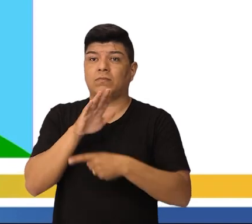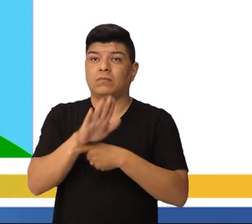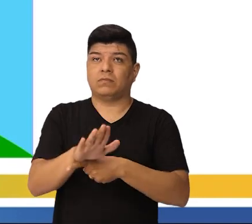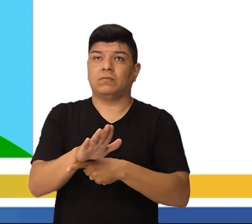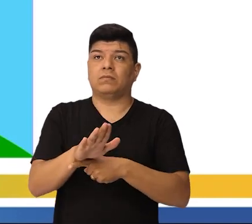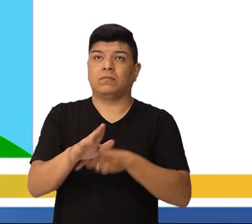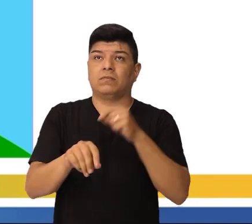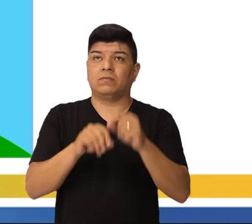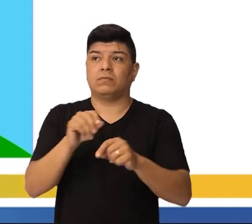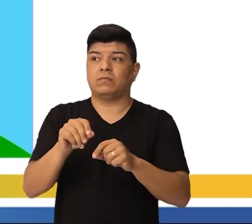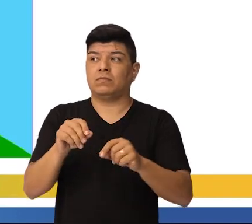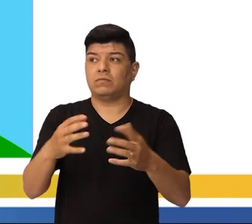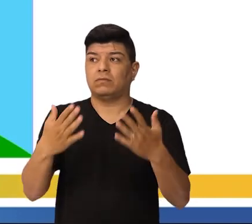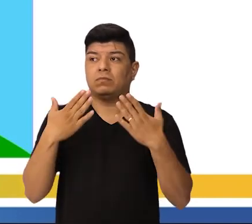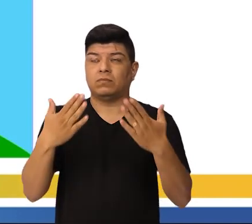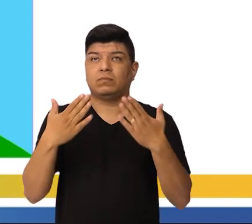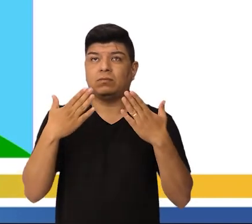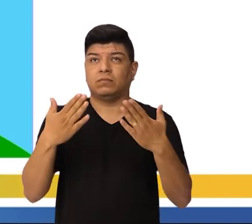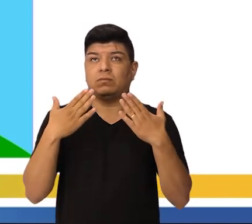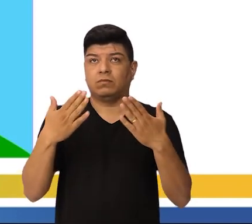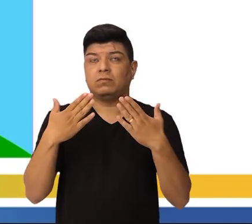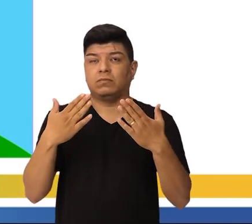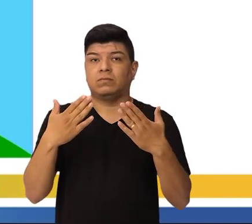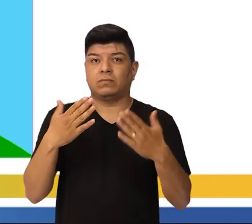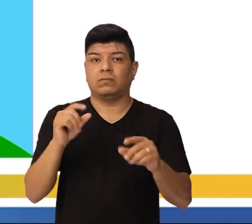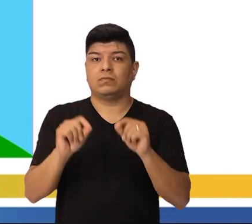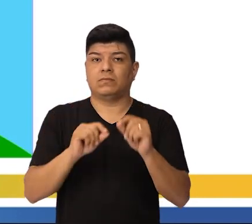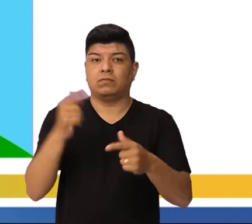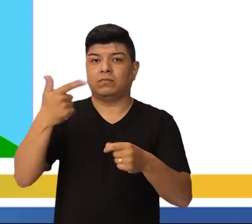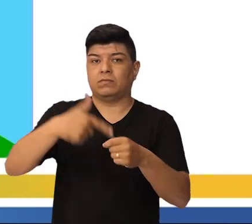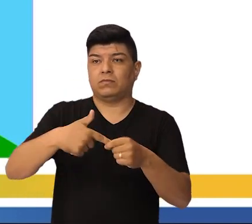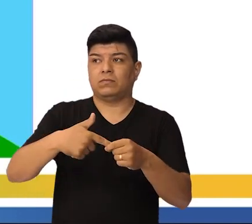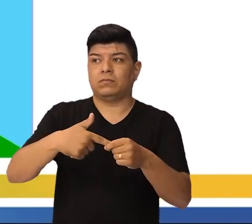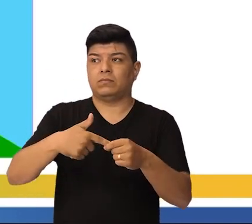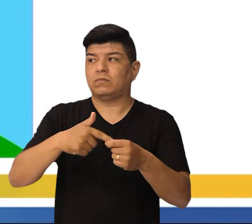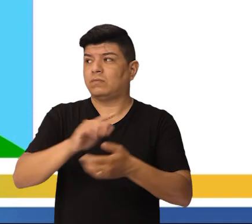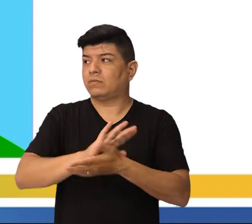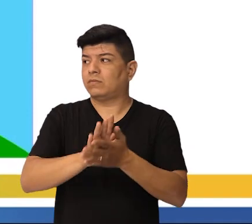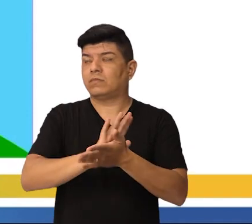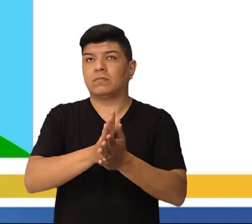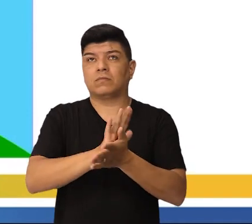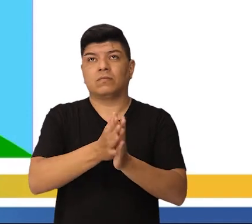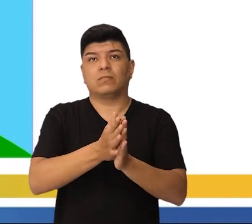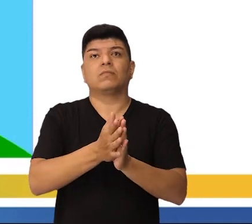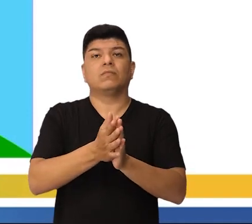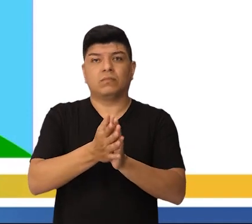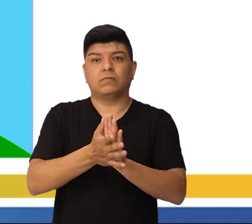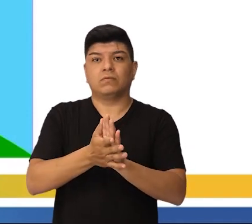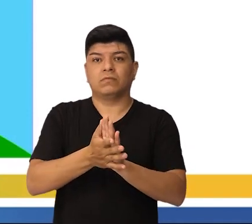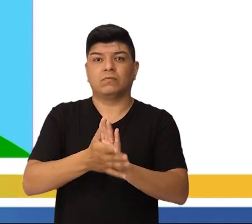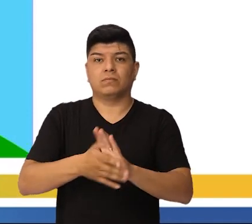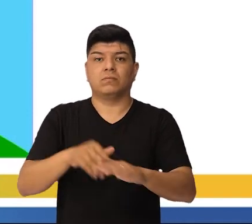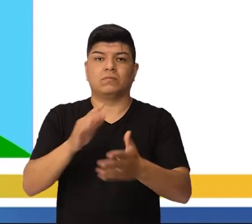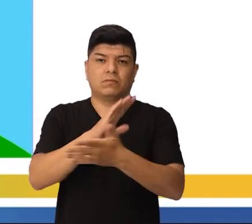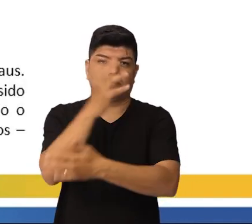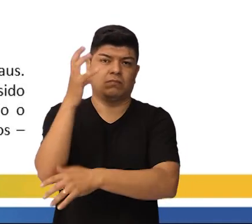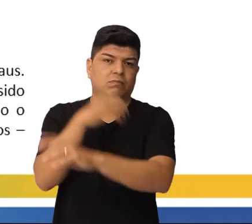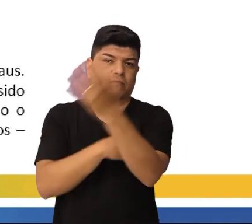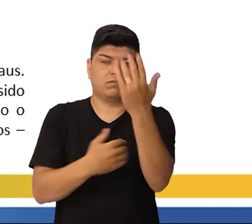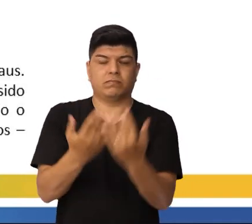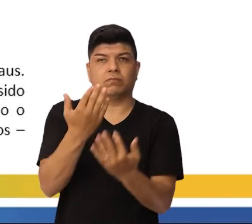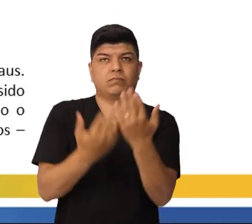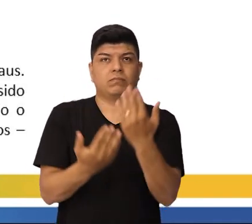esse aquecimento global. As indústrias de emissão de combustíveis fósseis, de CFCs, desmatamento, queimada,